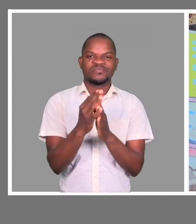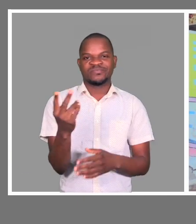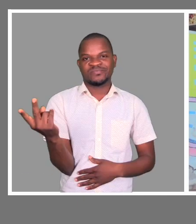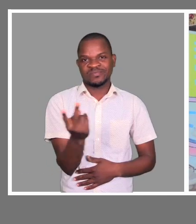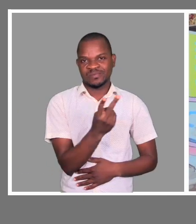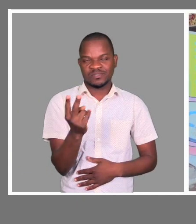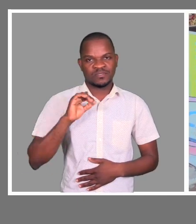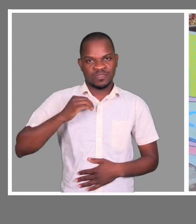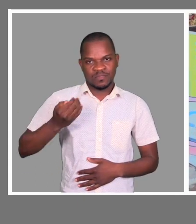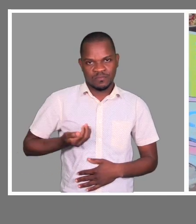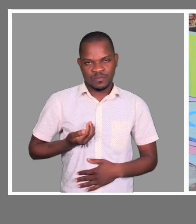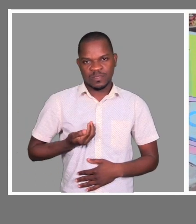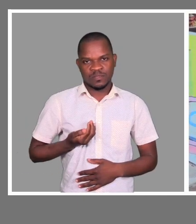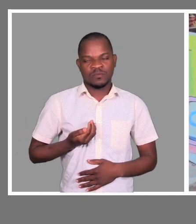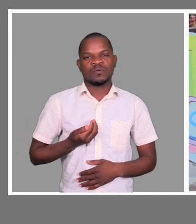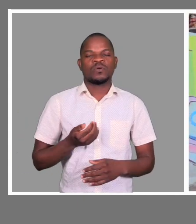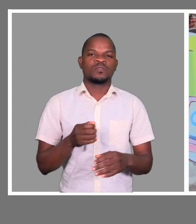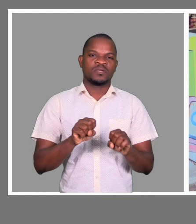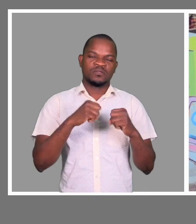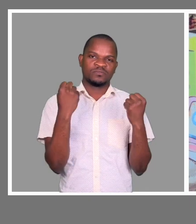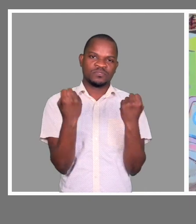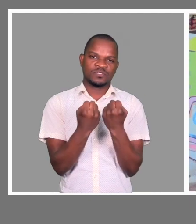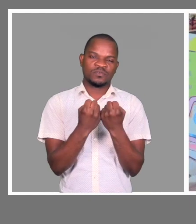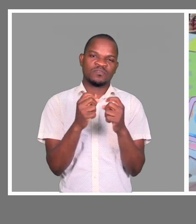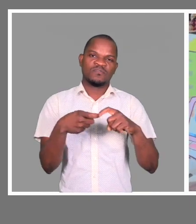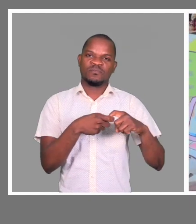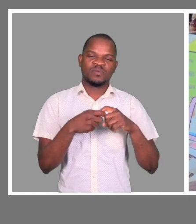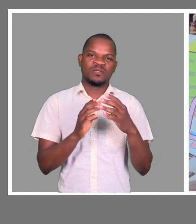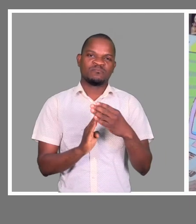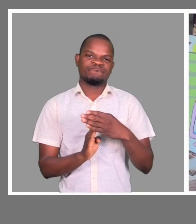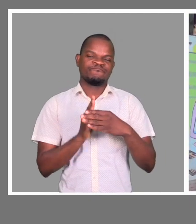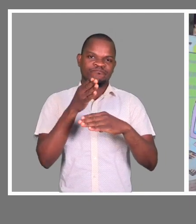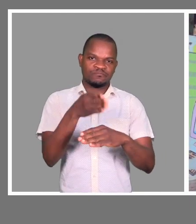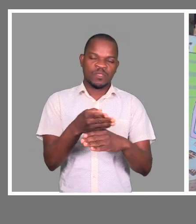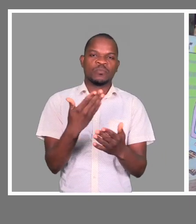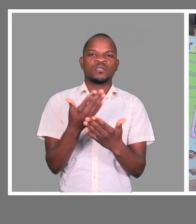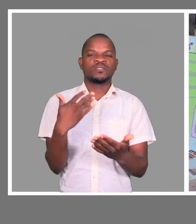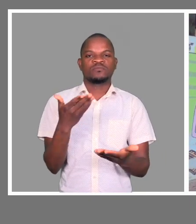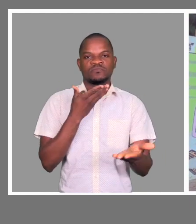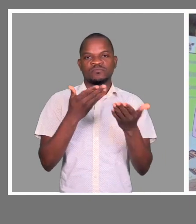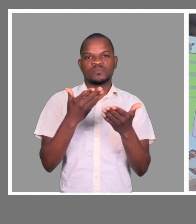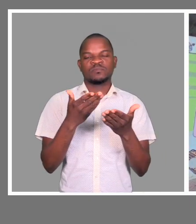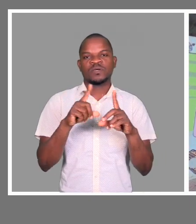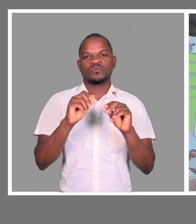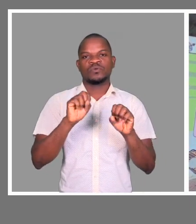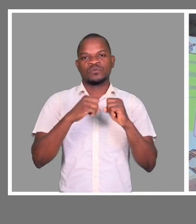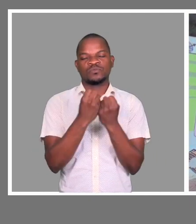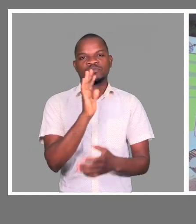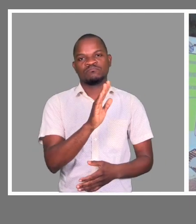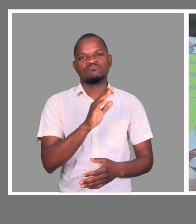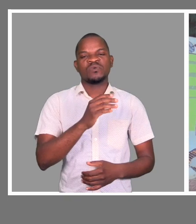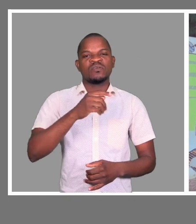aqui e conversar em torno desta vossa agriminação. Nós ficamos por aqui, com promessa de voltar